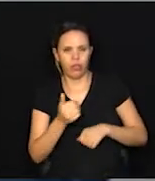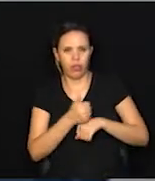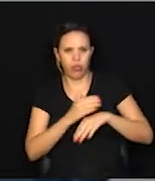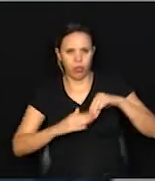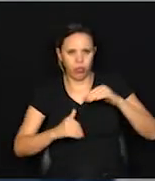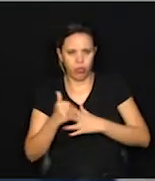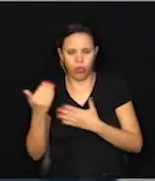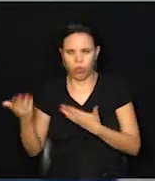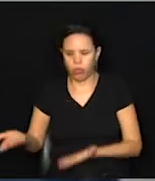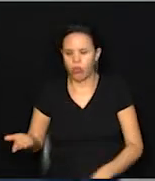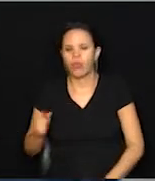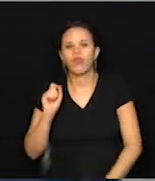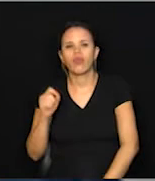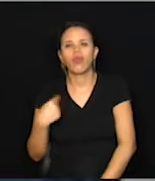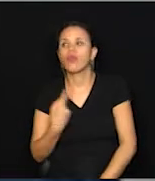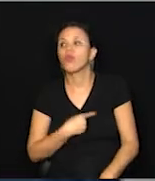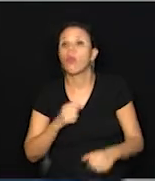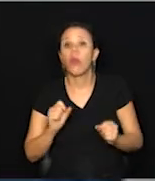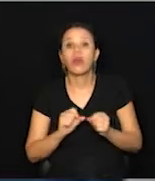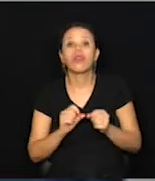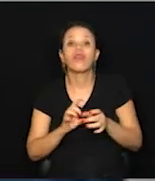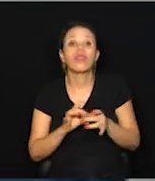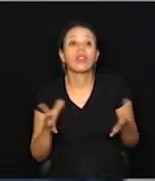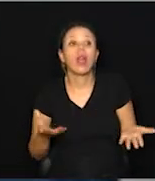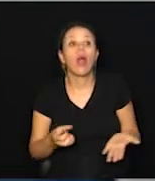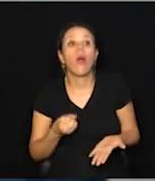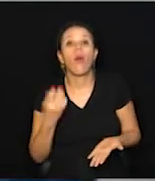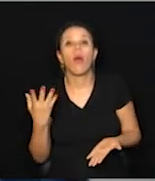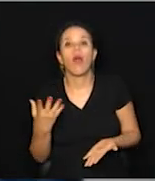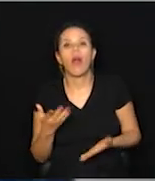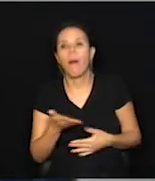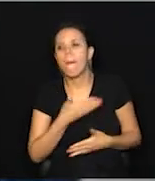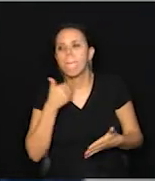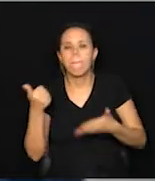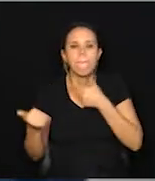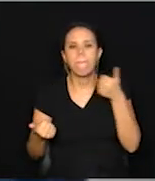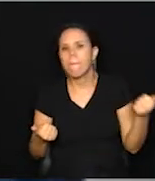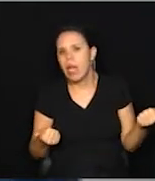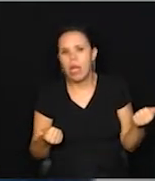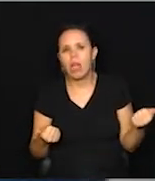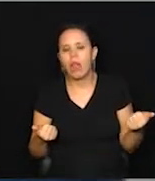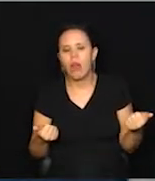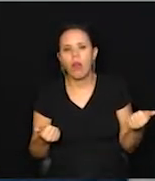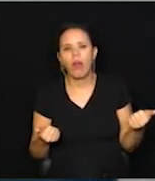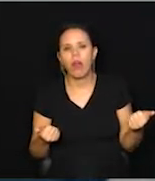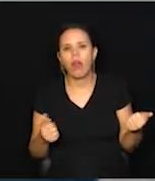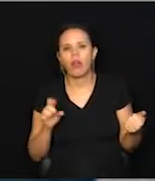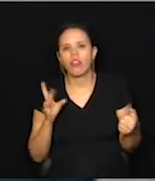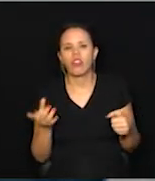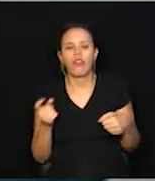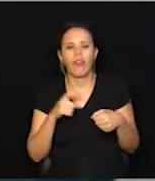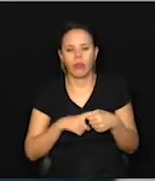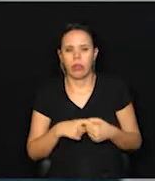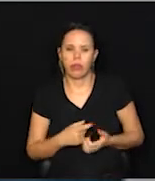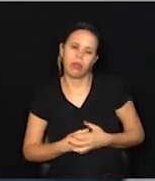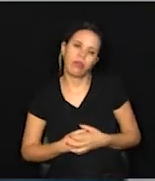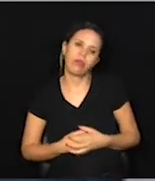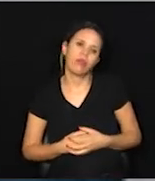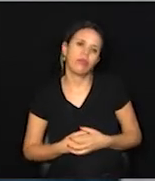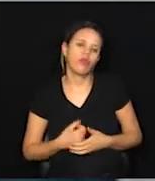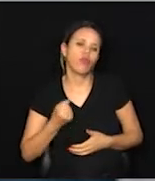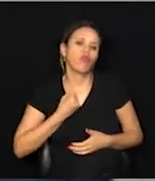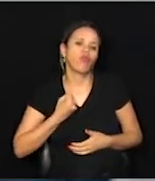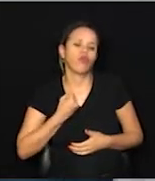profissionais, o que nós podemos liberar, o quanto que uma melhora, só voltando um pouquinho, a parte de número